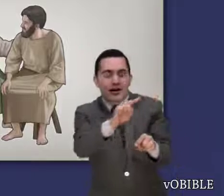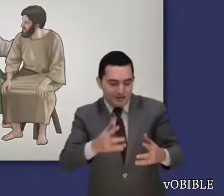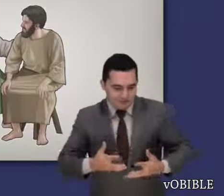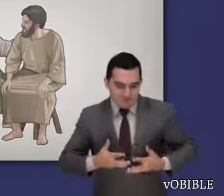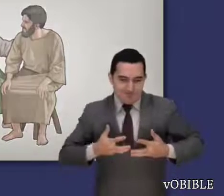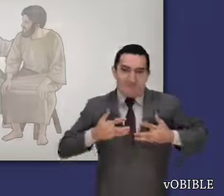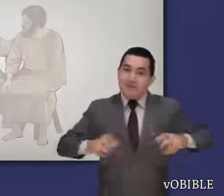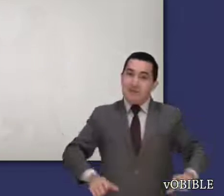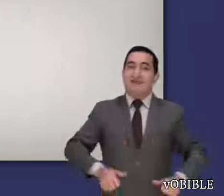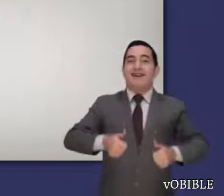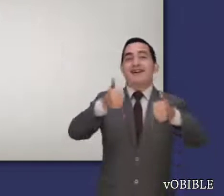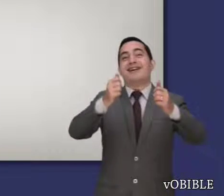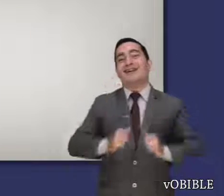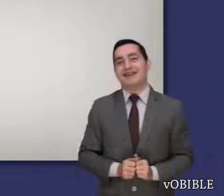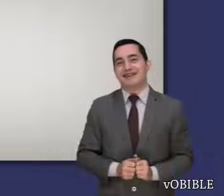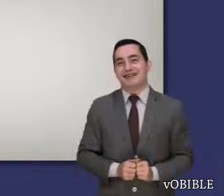se recuperar.